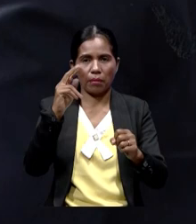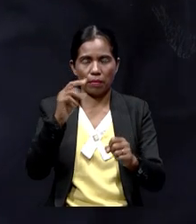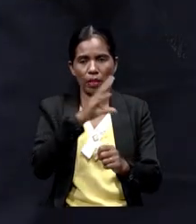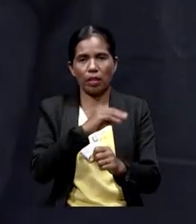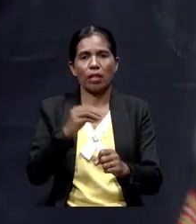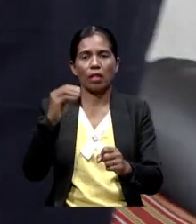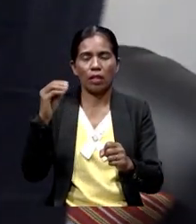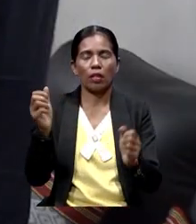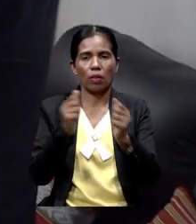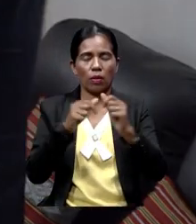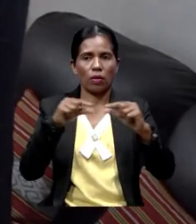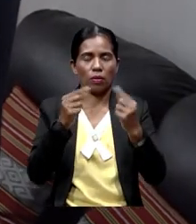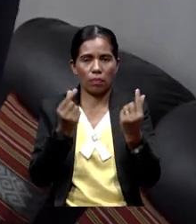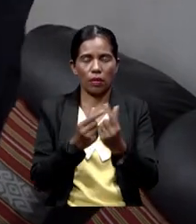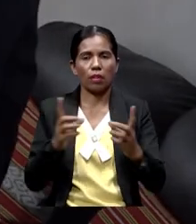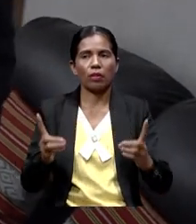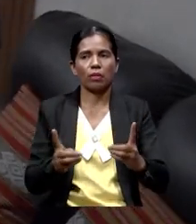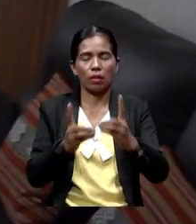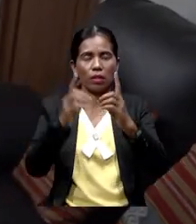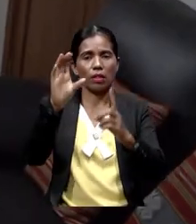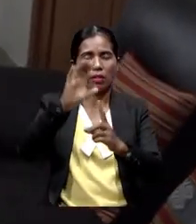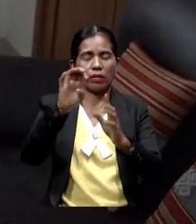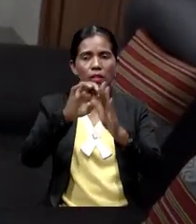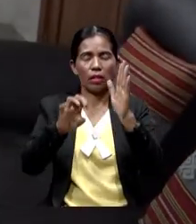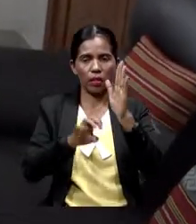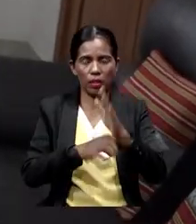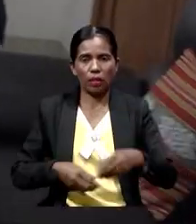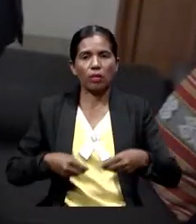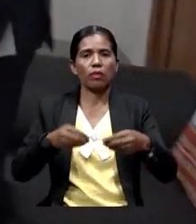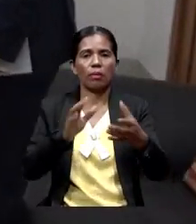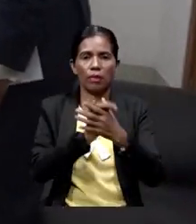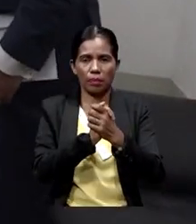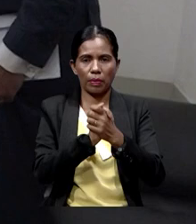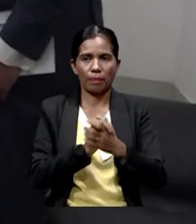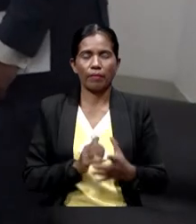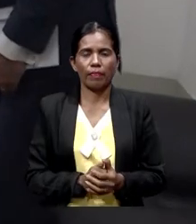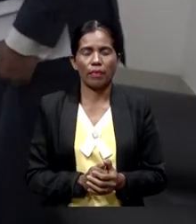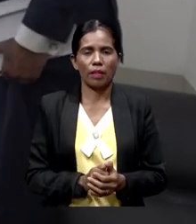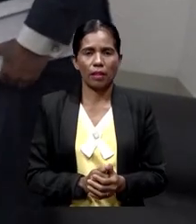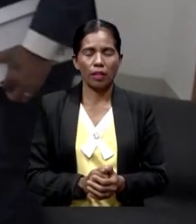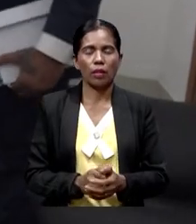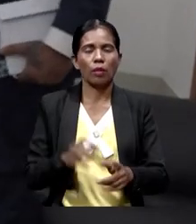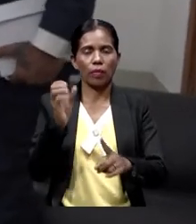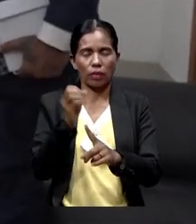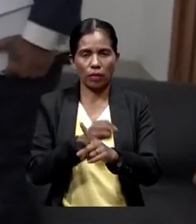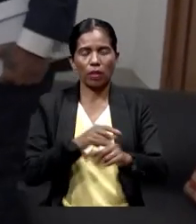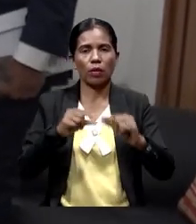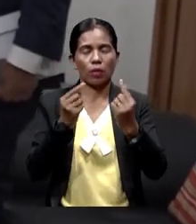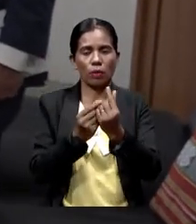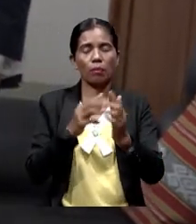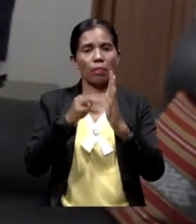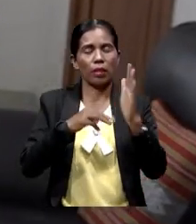Serrano, uma equipa rassorumalo chef Estado de cumprimenta. E a oportunidade, né? Naimba Grupo Mídia